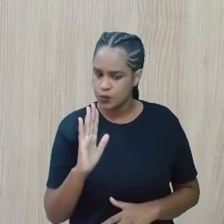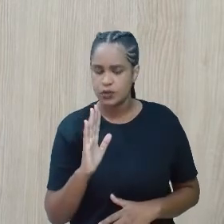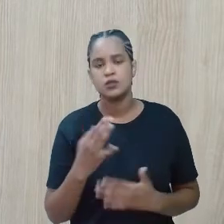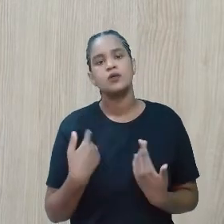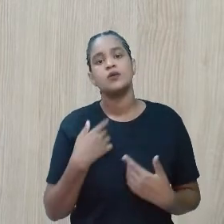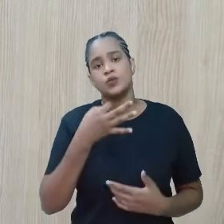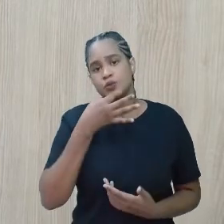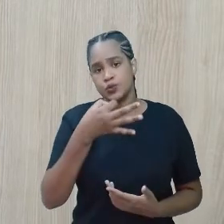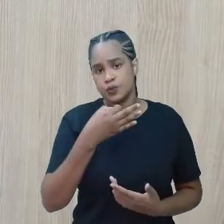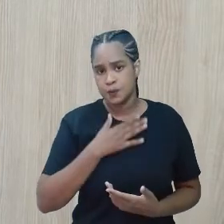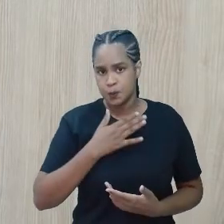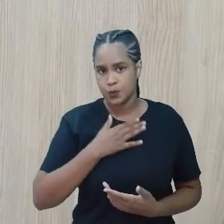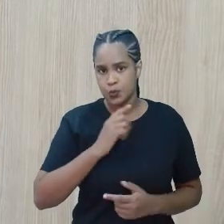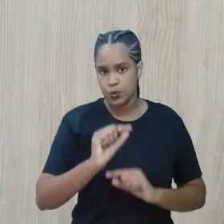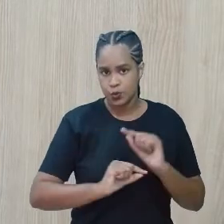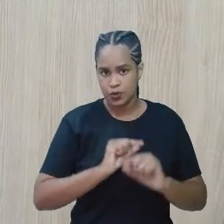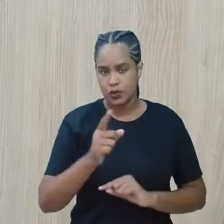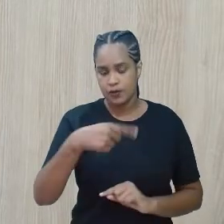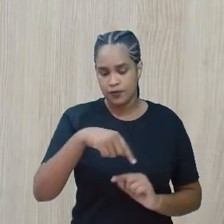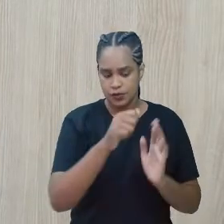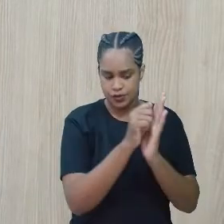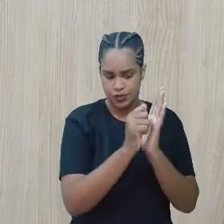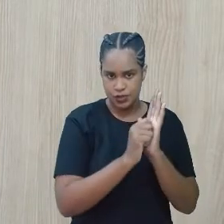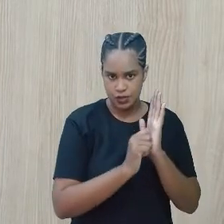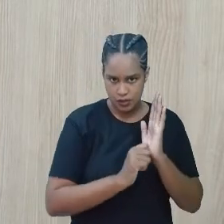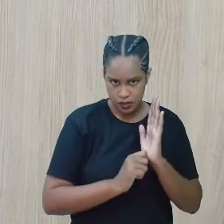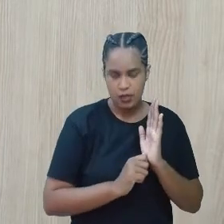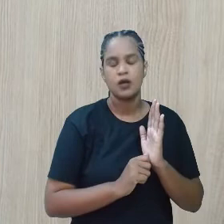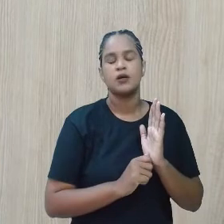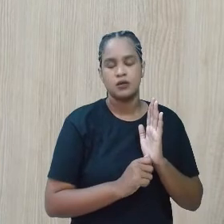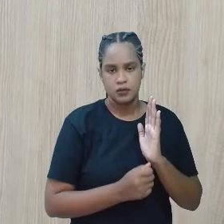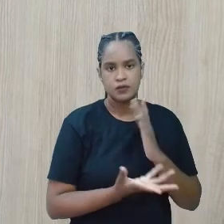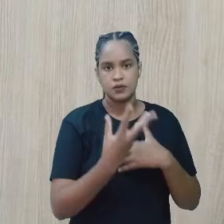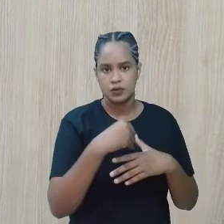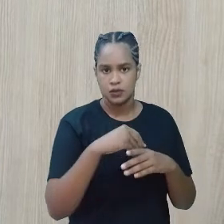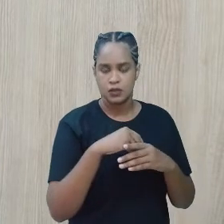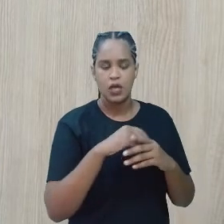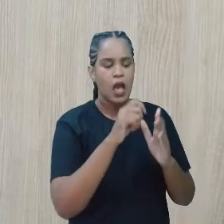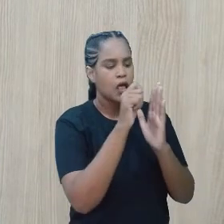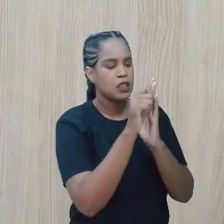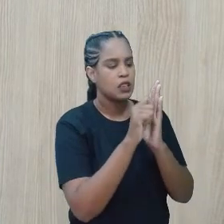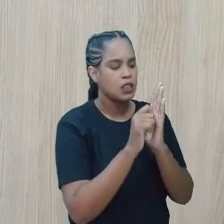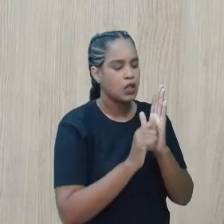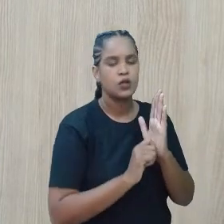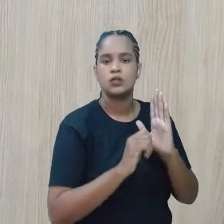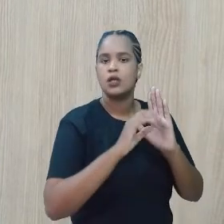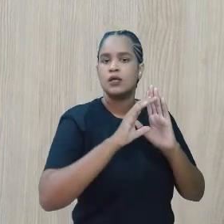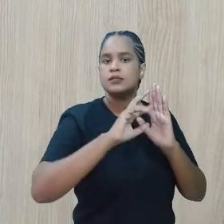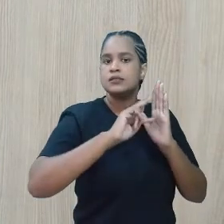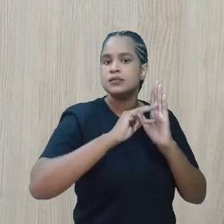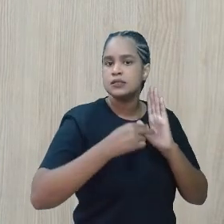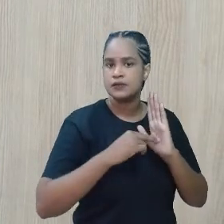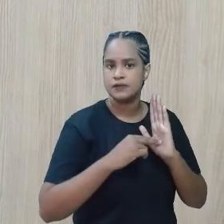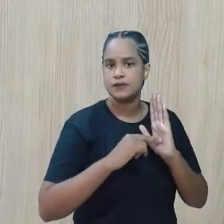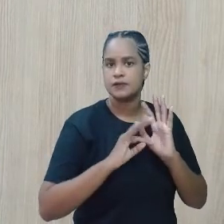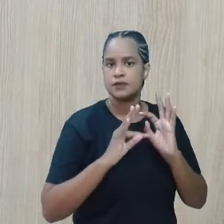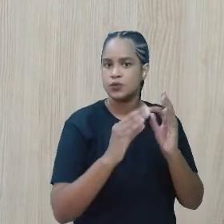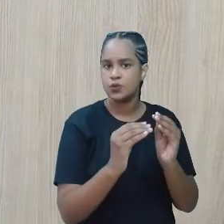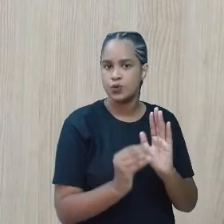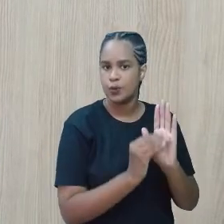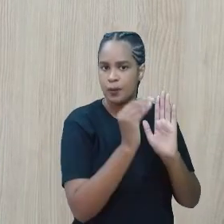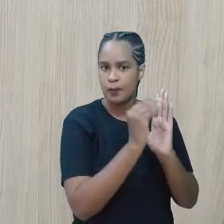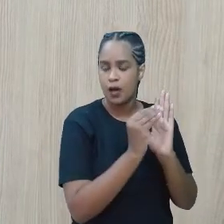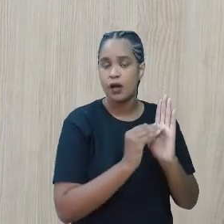é que eu sugiro? Faz uma estrutura aí no seu caderno, né, um mapinha mental, e sai anotando esses conceitos, né? Falei logo no comecinho